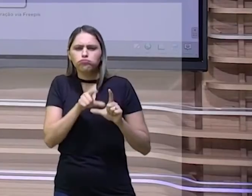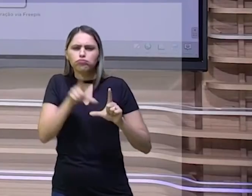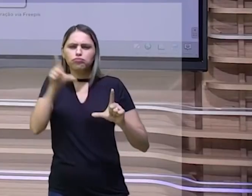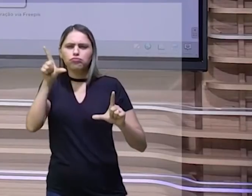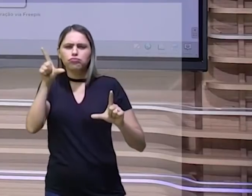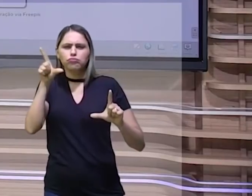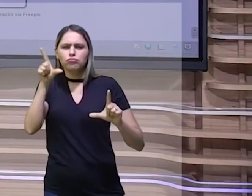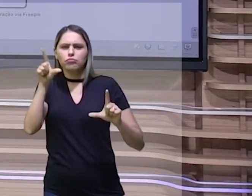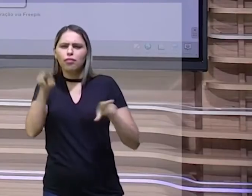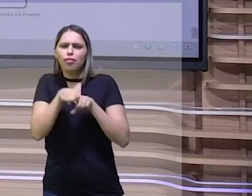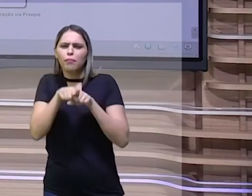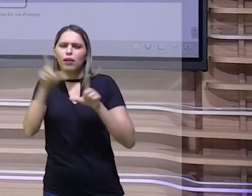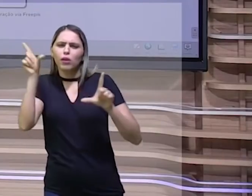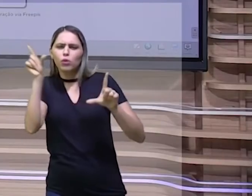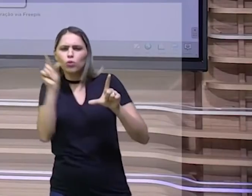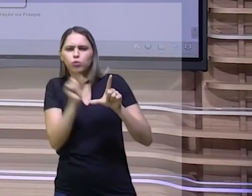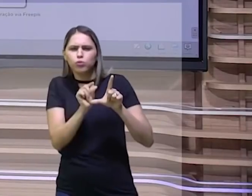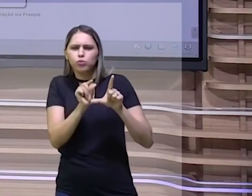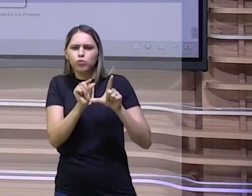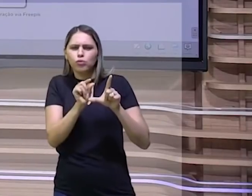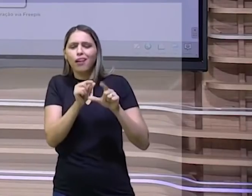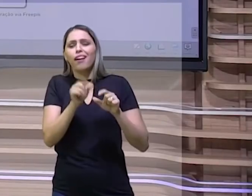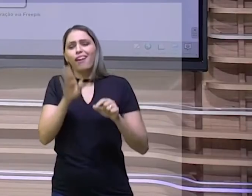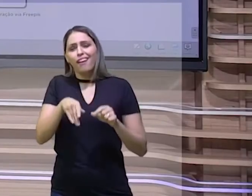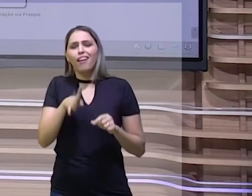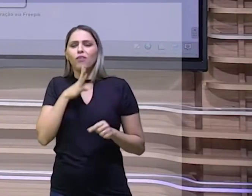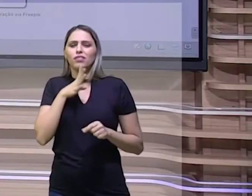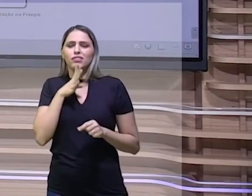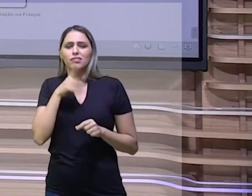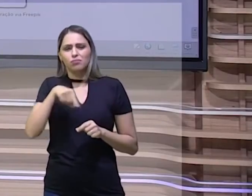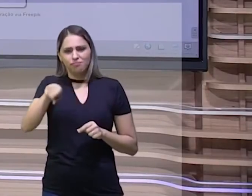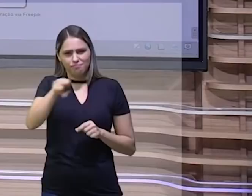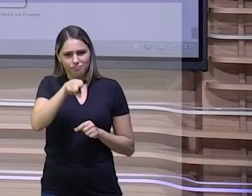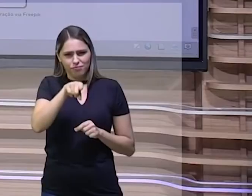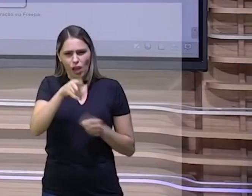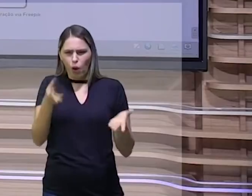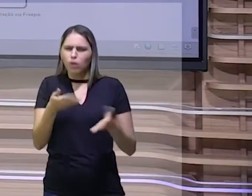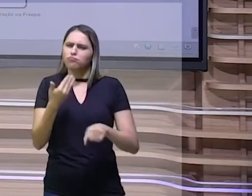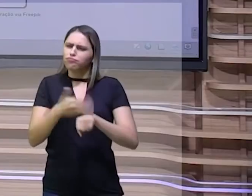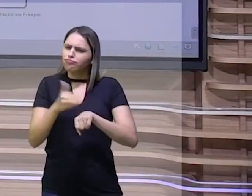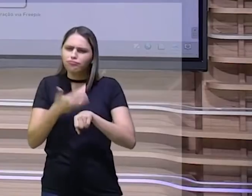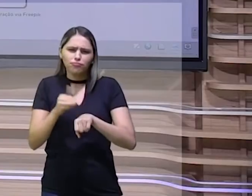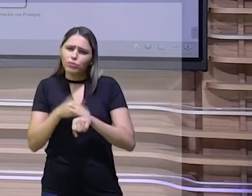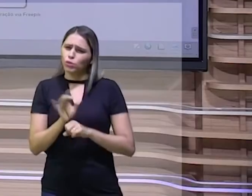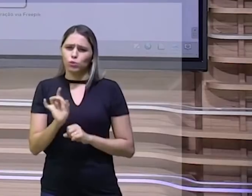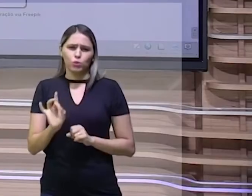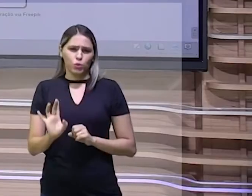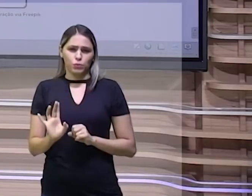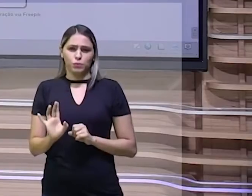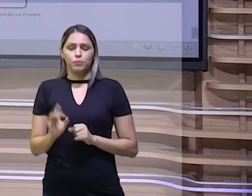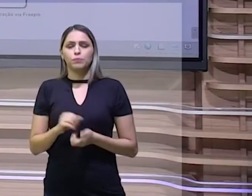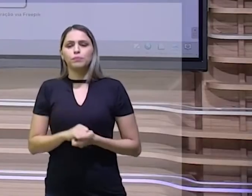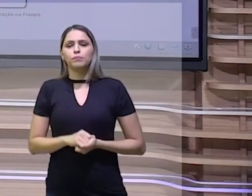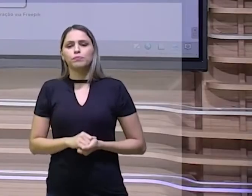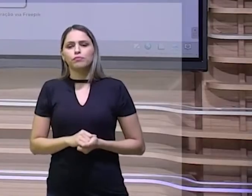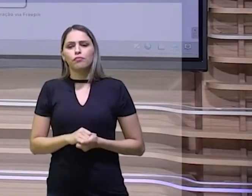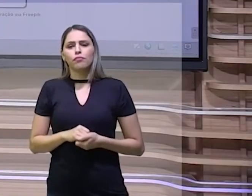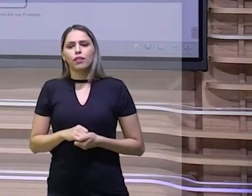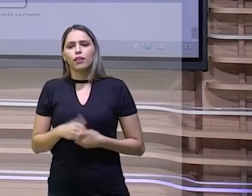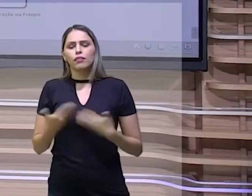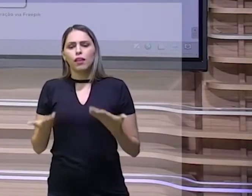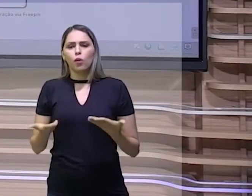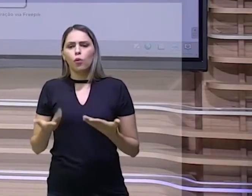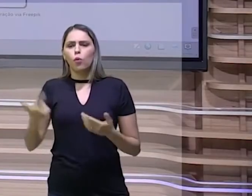o número, é um conhecimento seu. Isso daqui vai só te reforçar. Vamos lá para esse